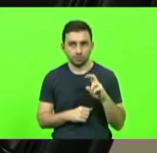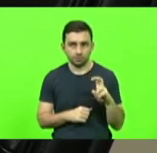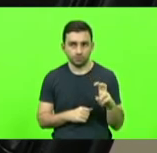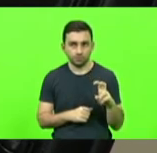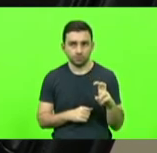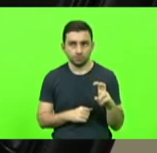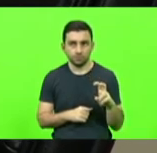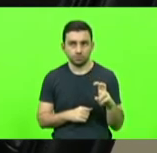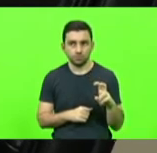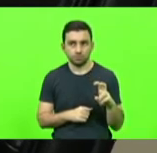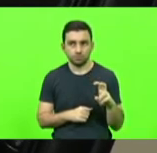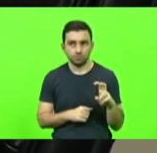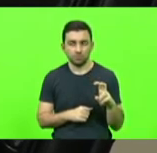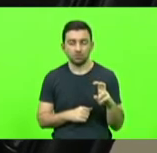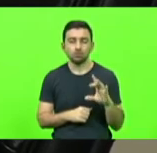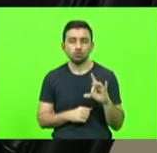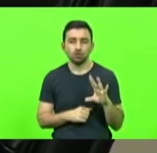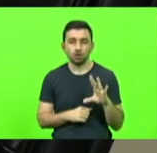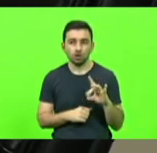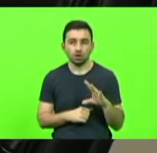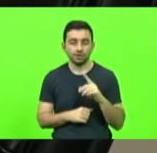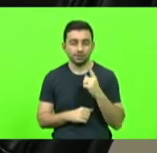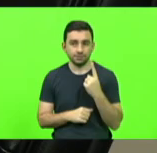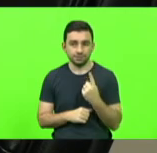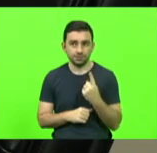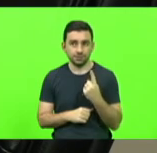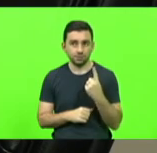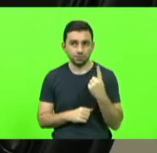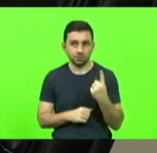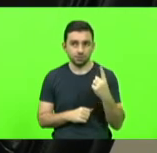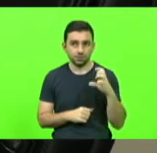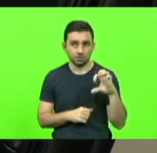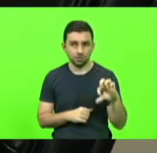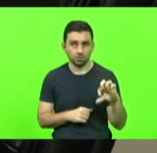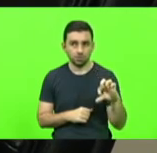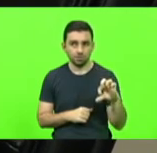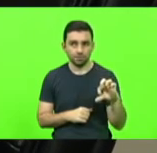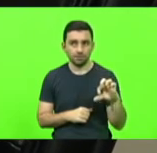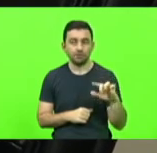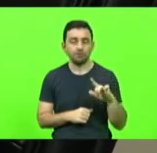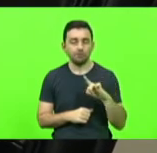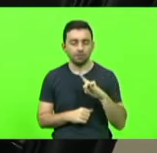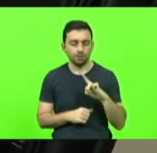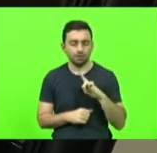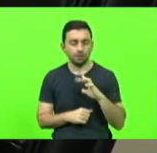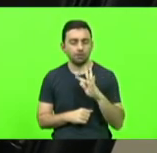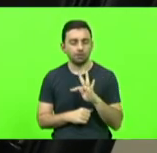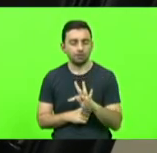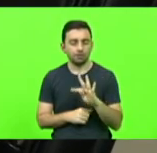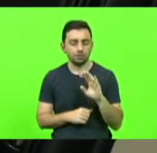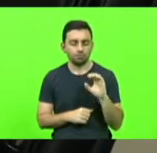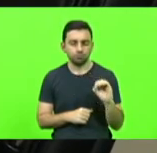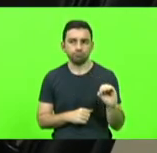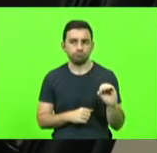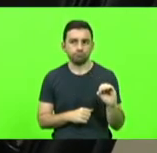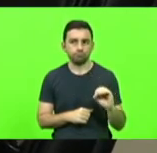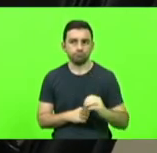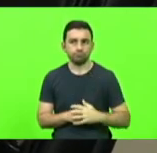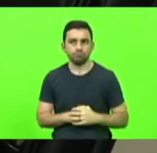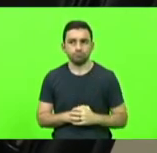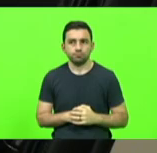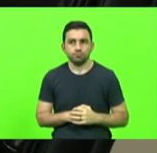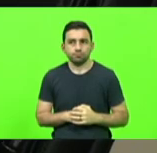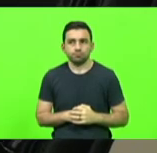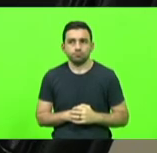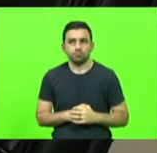295, apenas 119 têm terapeutas ocupacionais. Então, se a